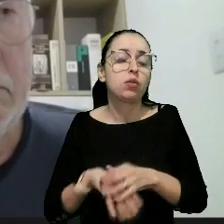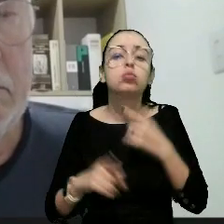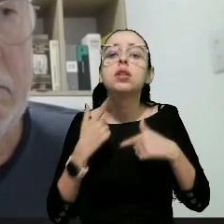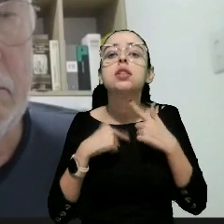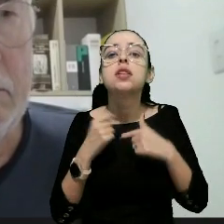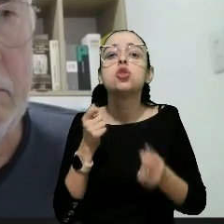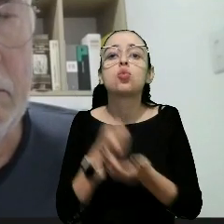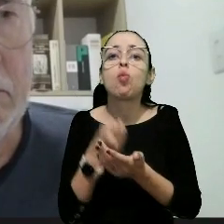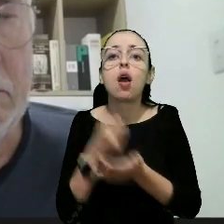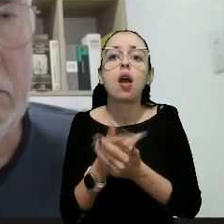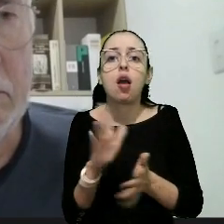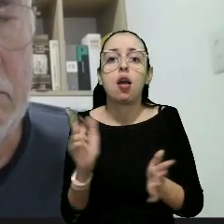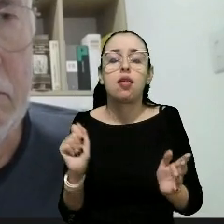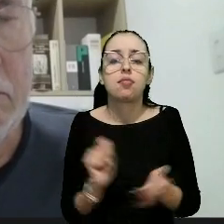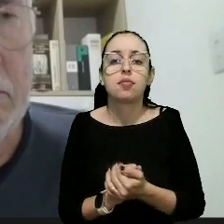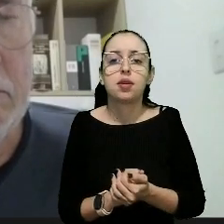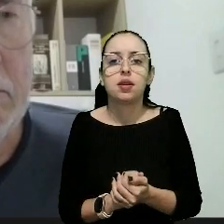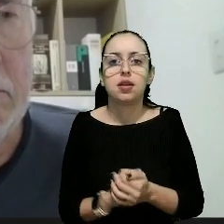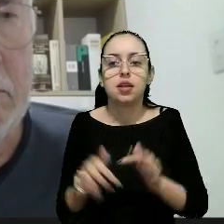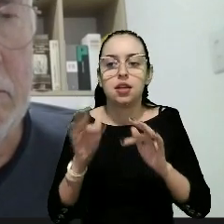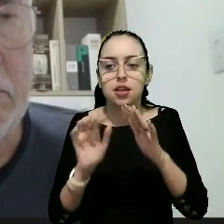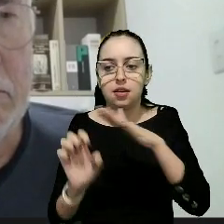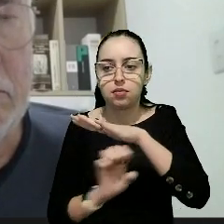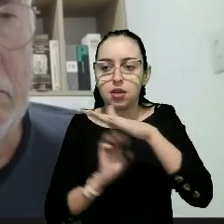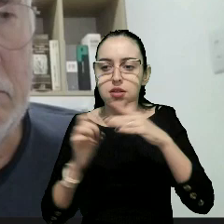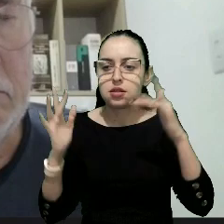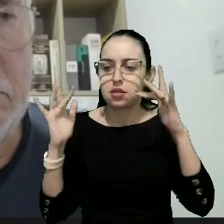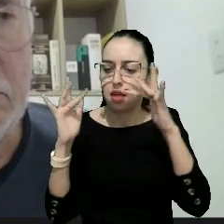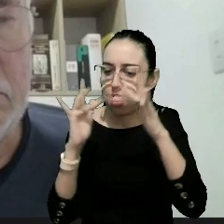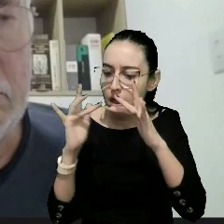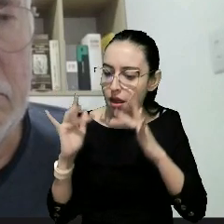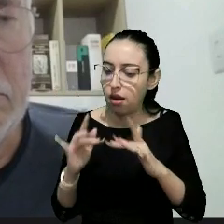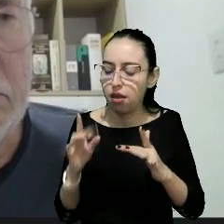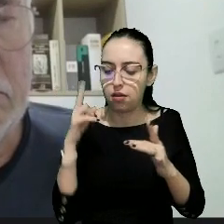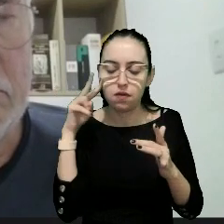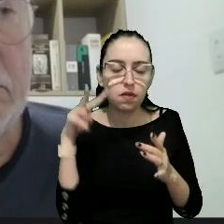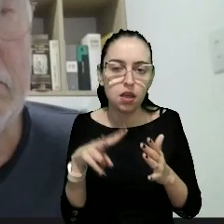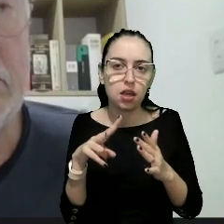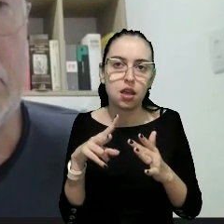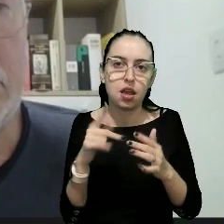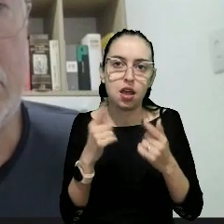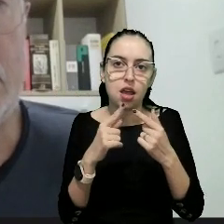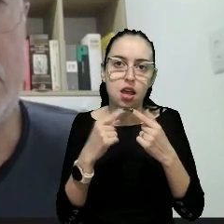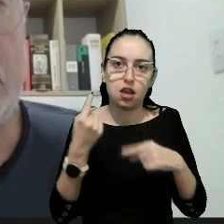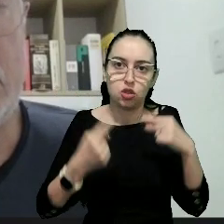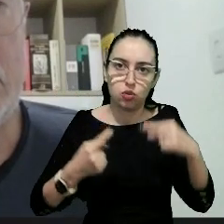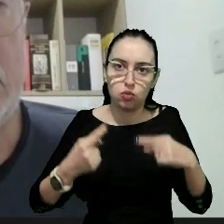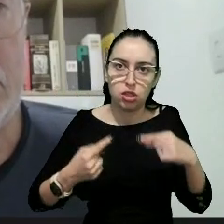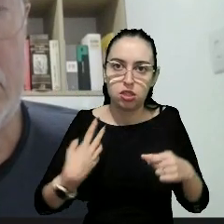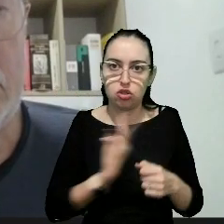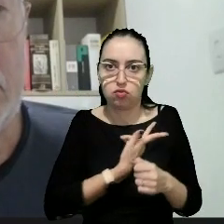meu dinheiro do jeito que eu quero. Então, as empresas estão muito ligadas nisso.